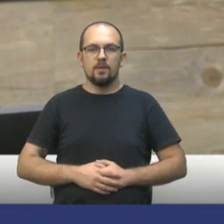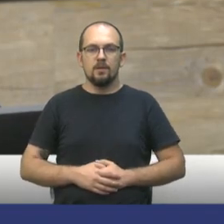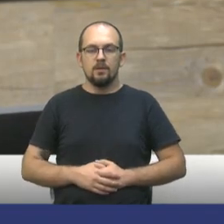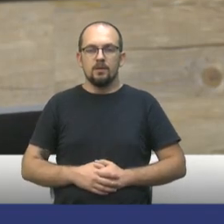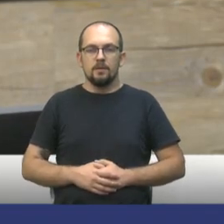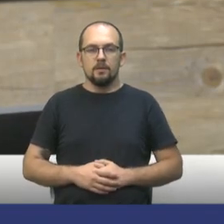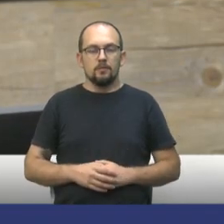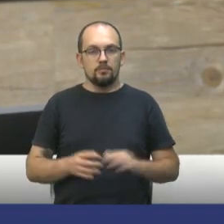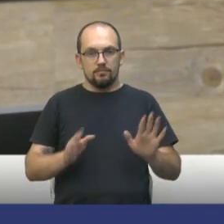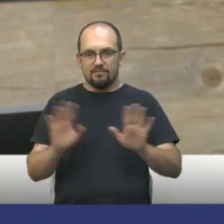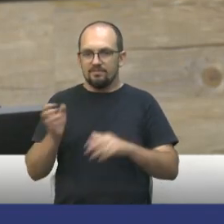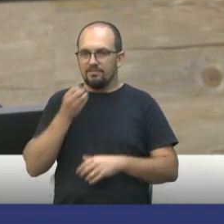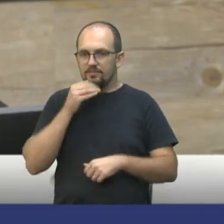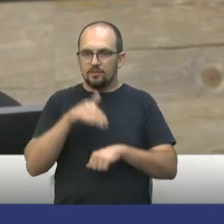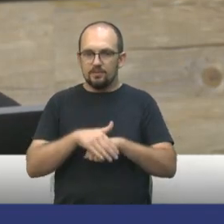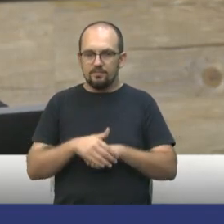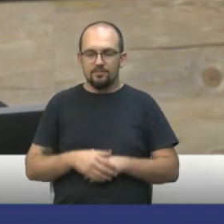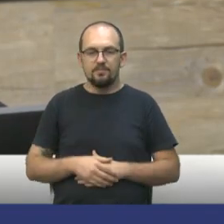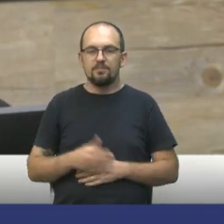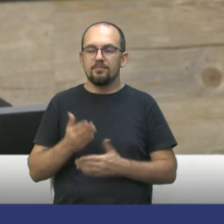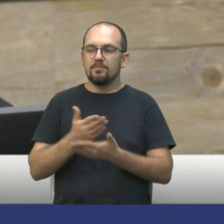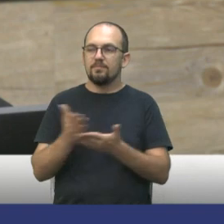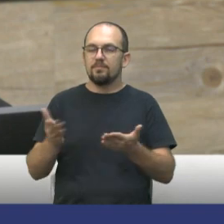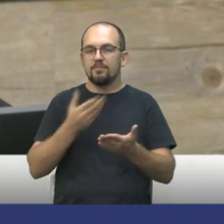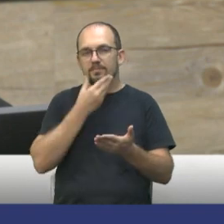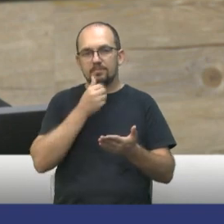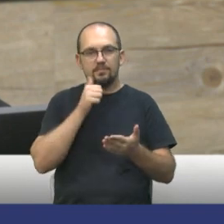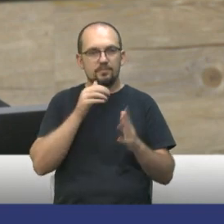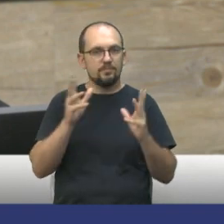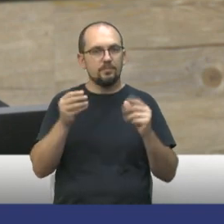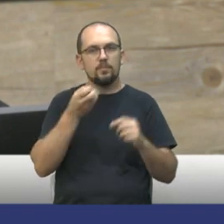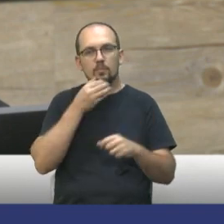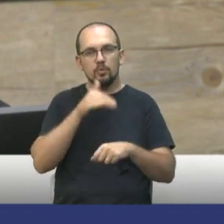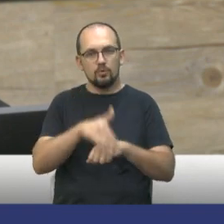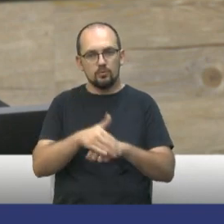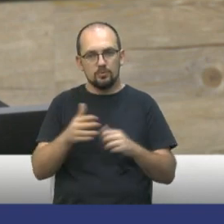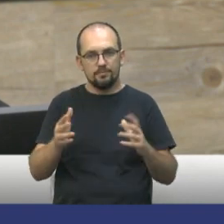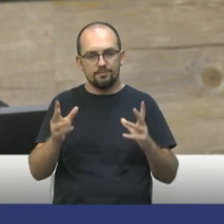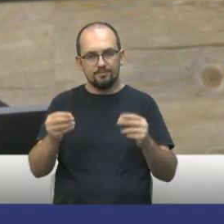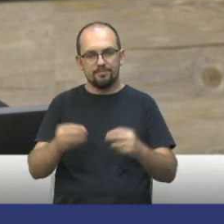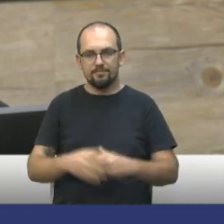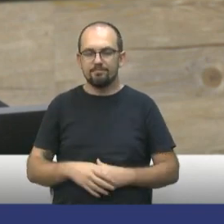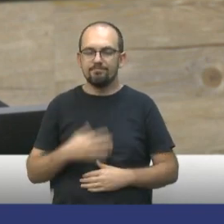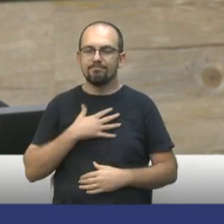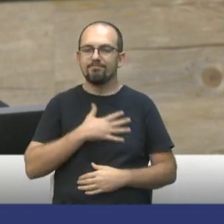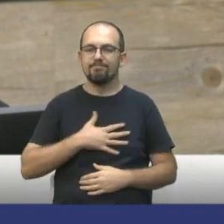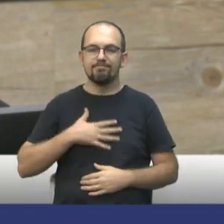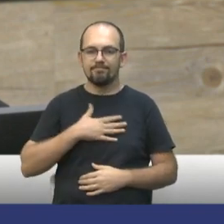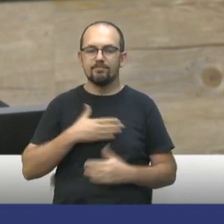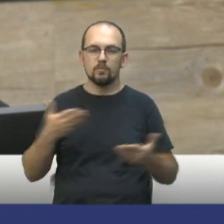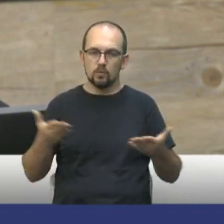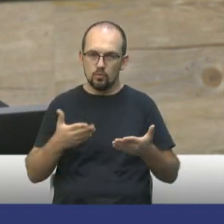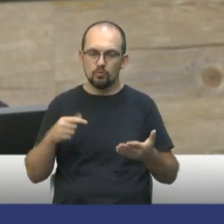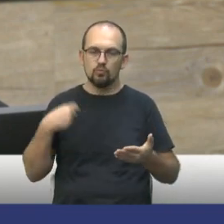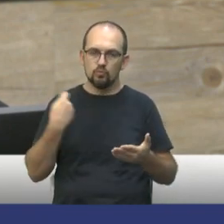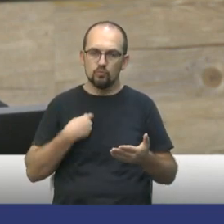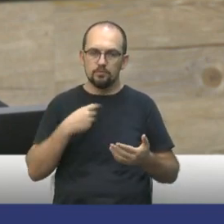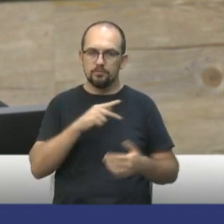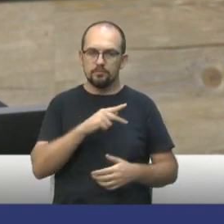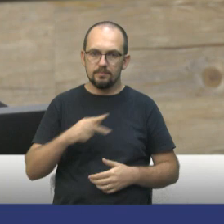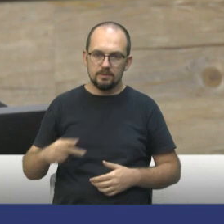Boa noite, senhoras e senhores, uma boa noite. É com satisfação que presidimos